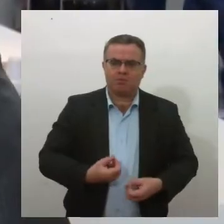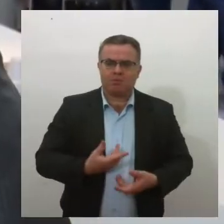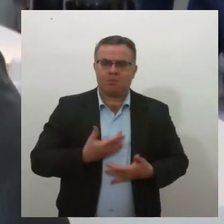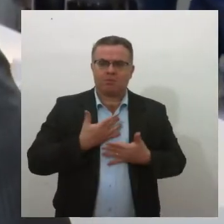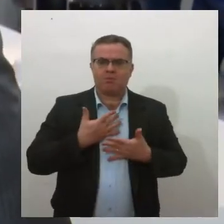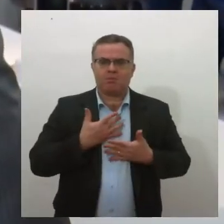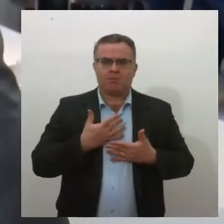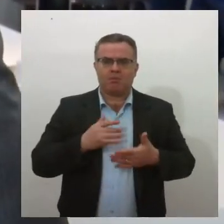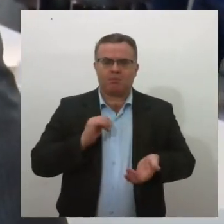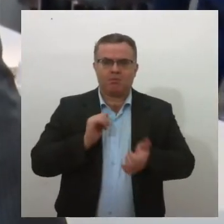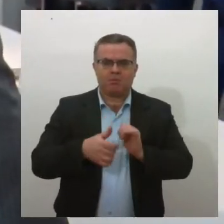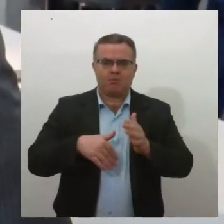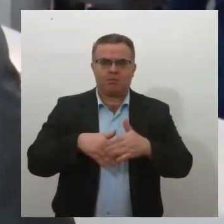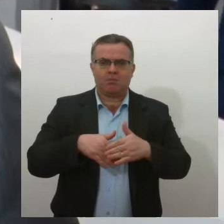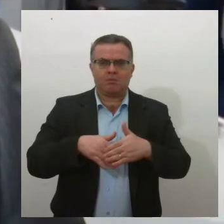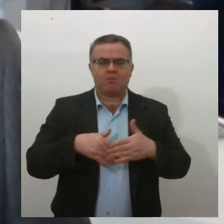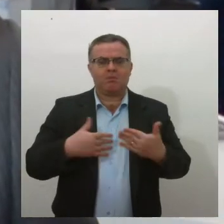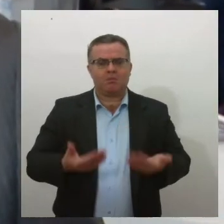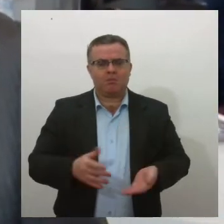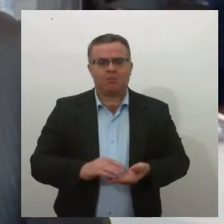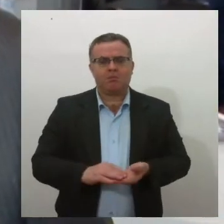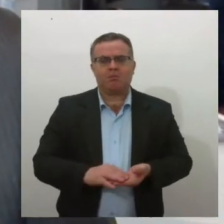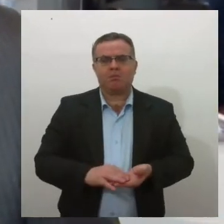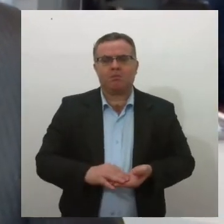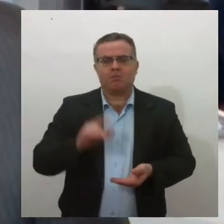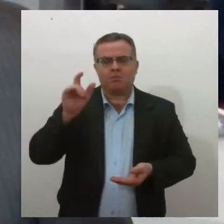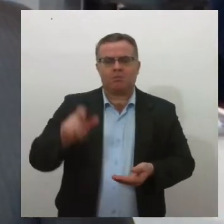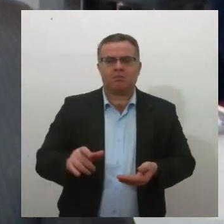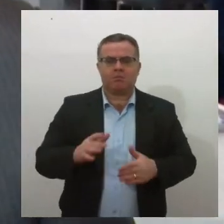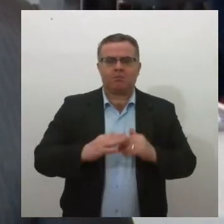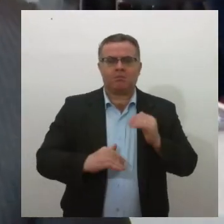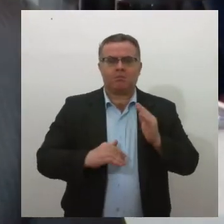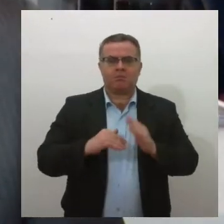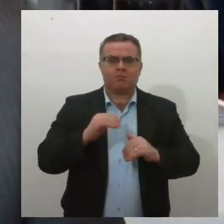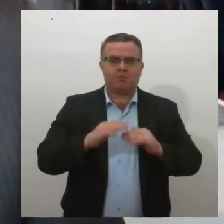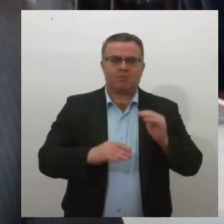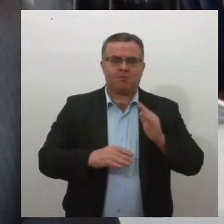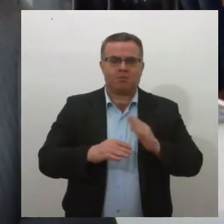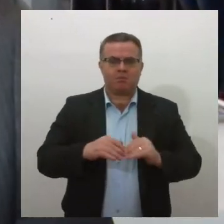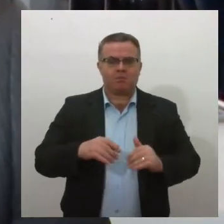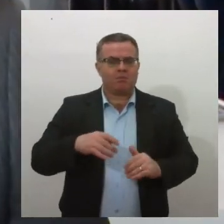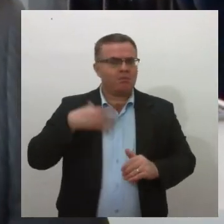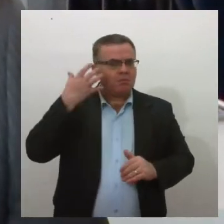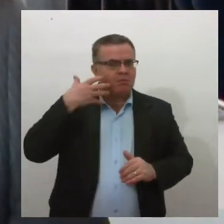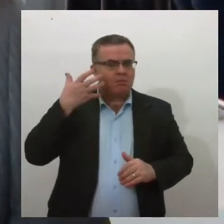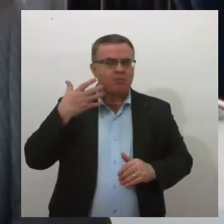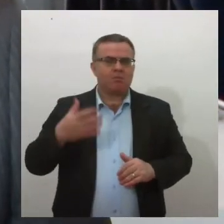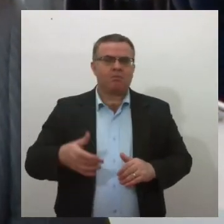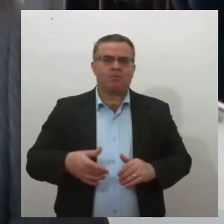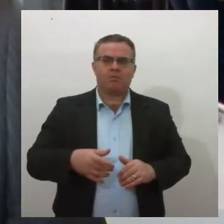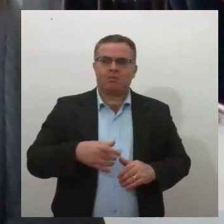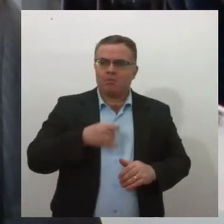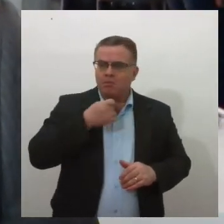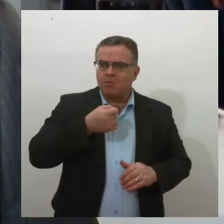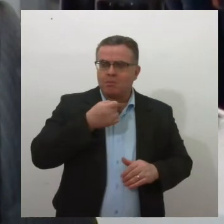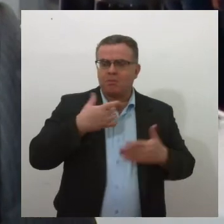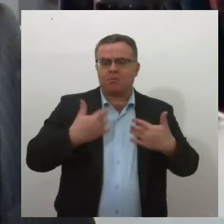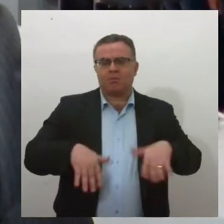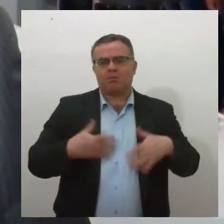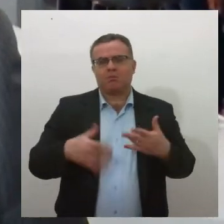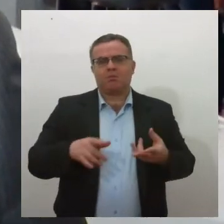futebol. Reinaldo Moura foi um profissional de imprensa exemplar, foi um